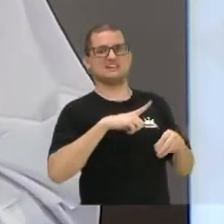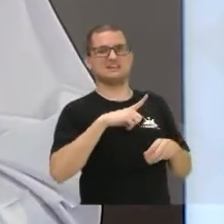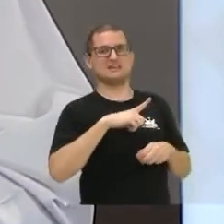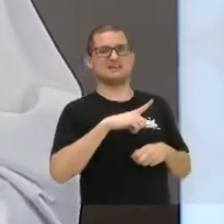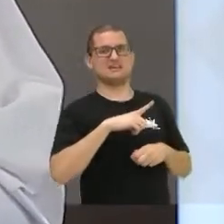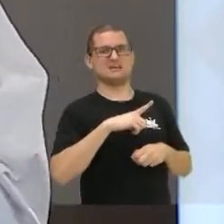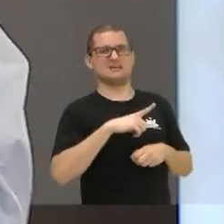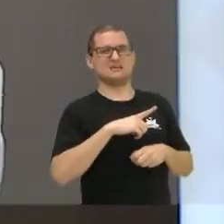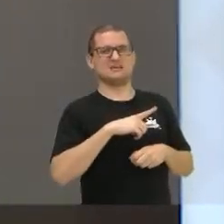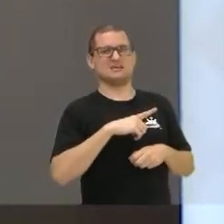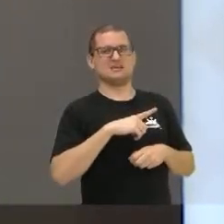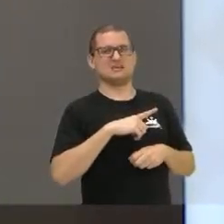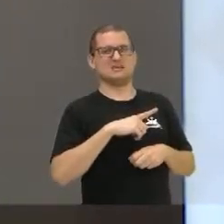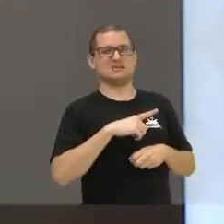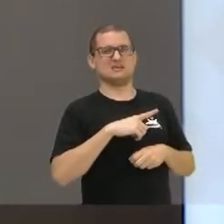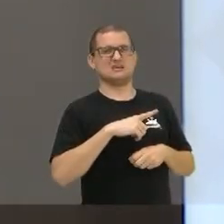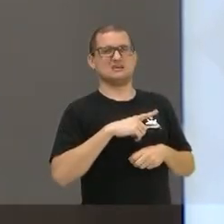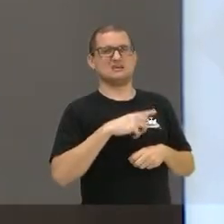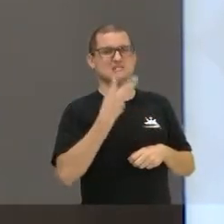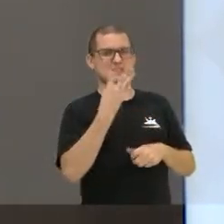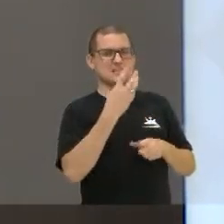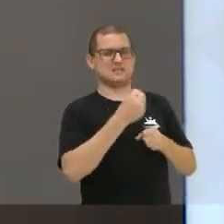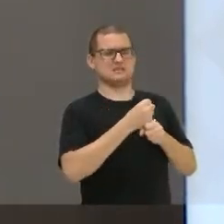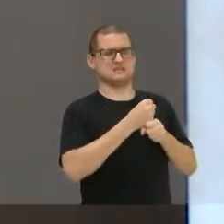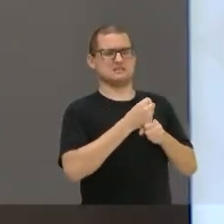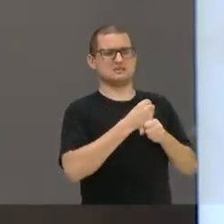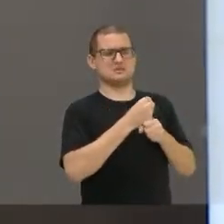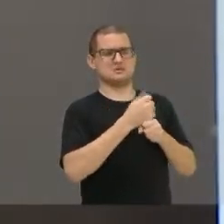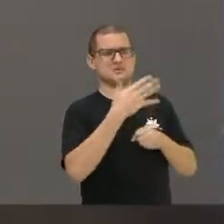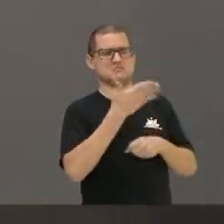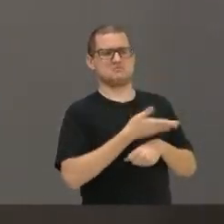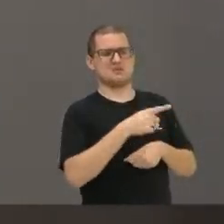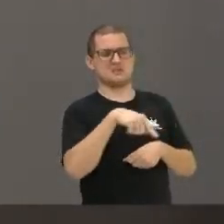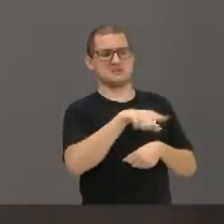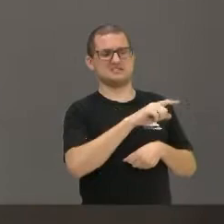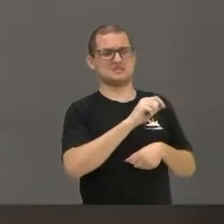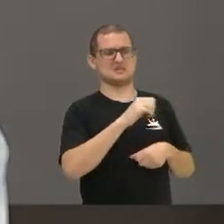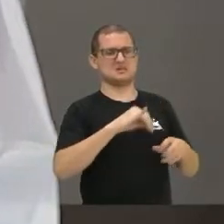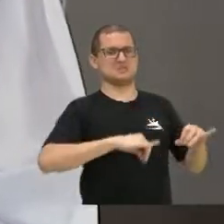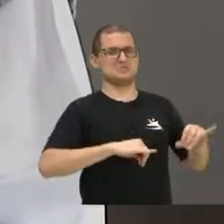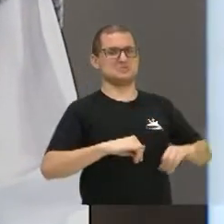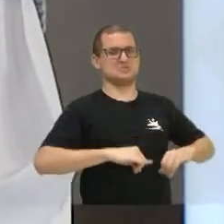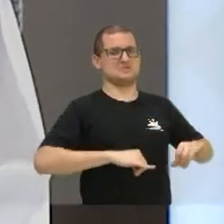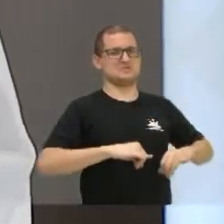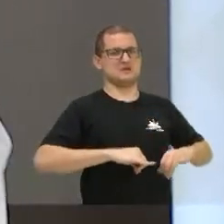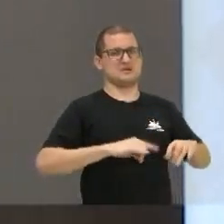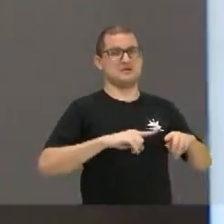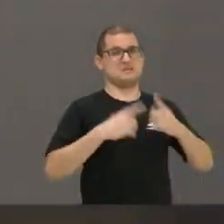tempos e meio ou três anos e meio mas as duas testemunhas